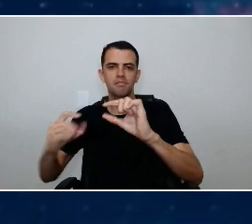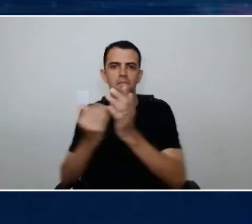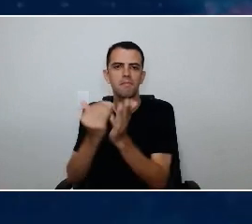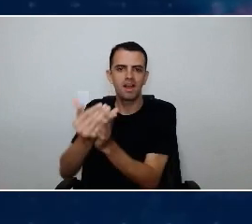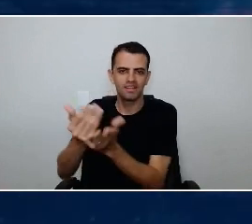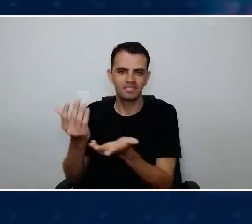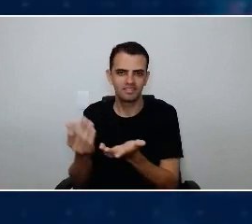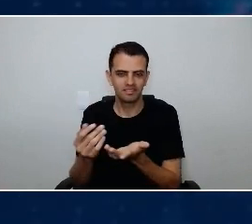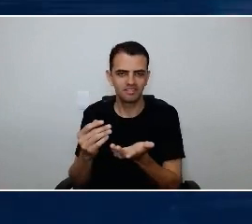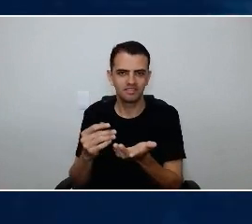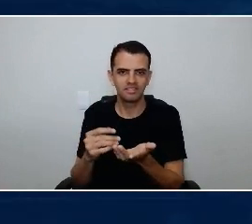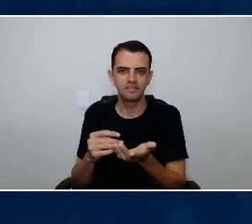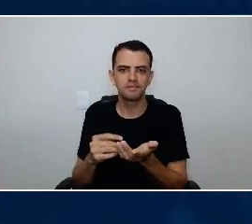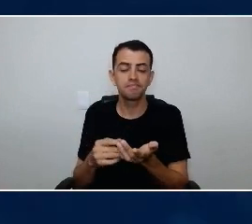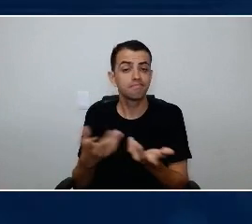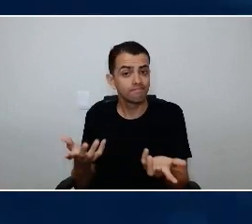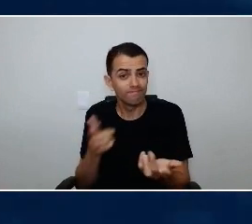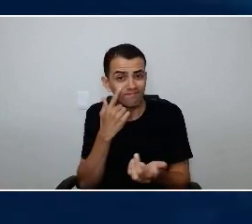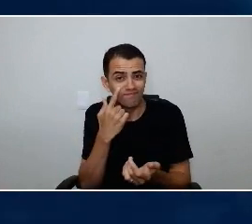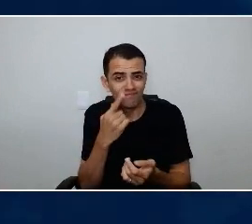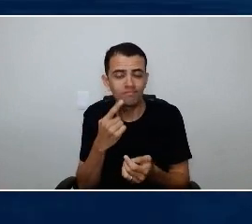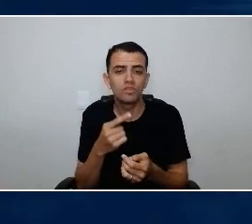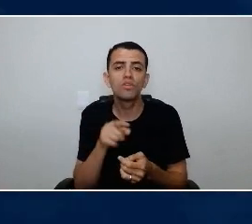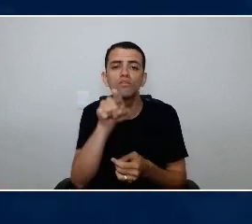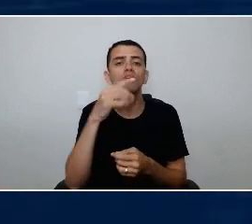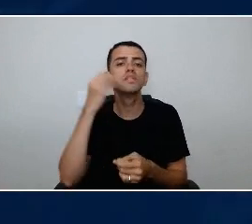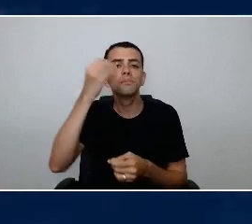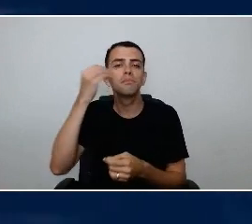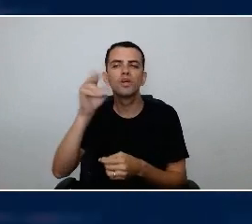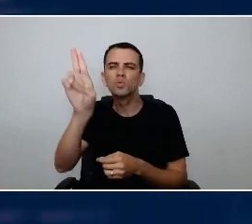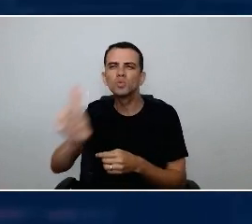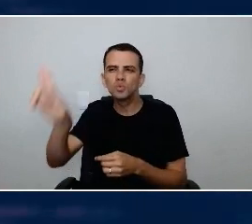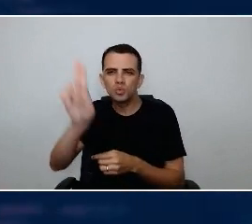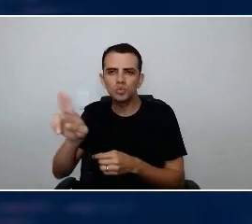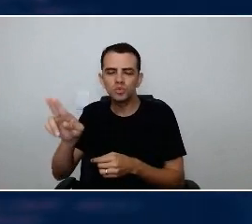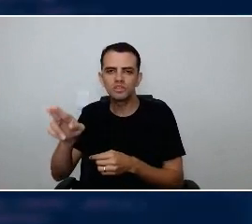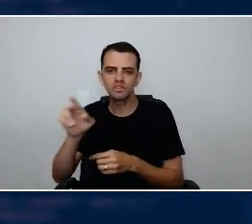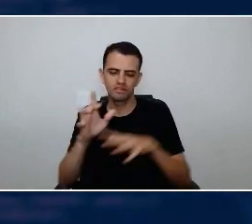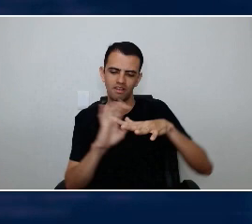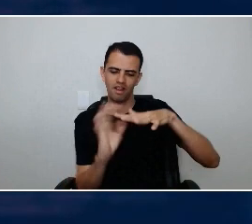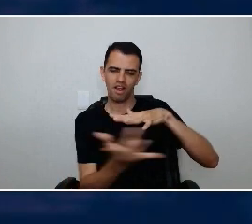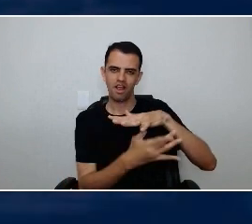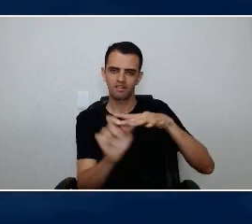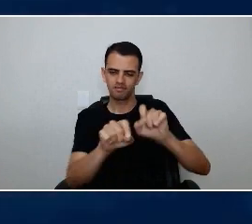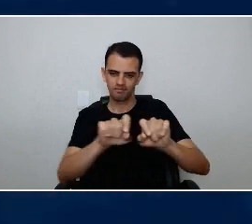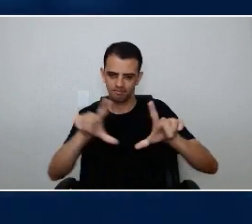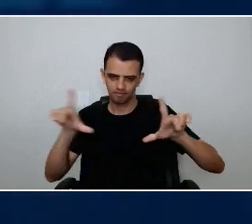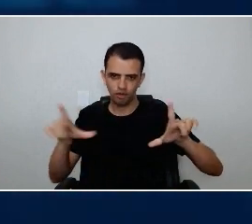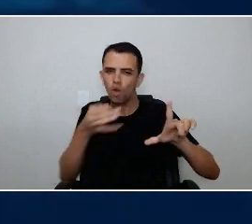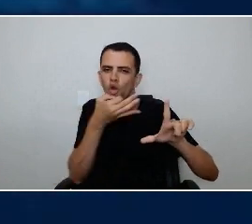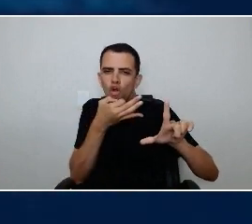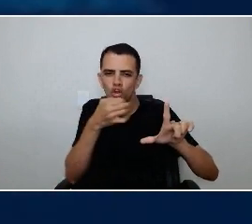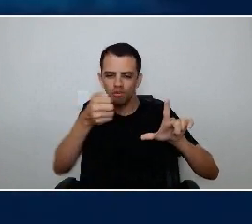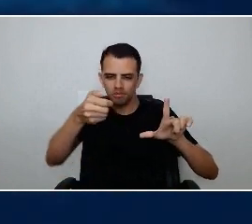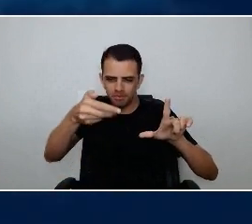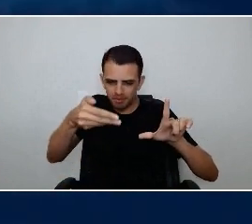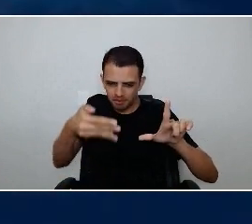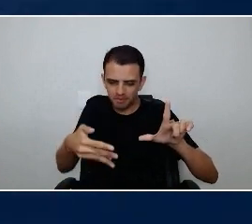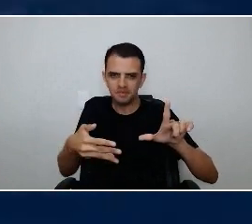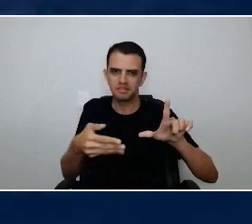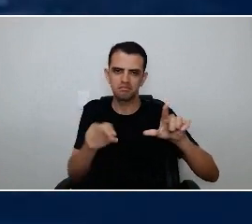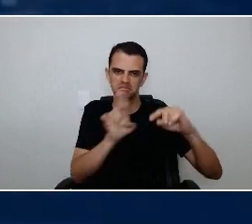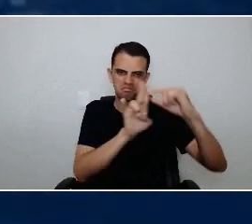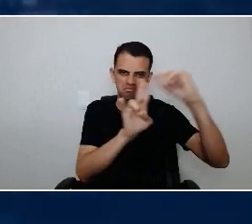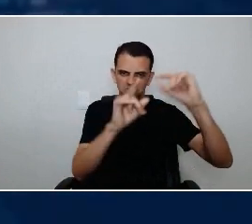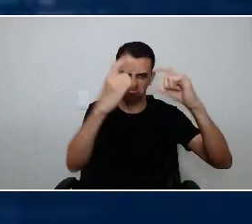qual que é a experiência que você quer fornecer pro seu usuário hora que ele abriu rede social que tiver lá os comentários os artigos etc ele já